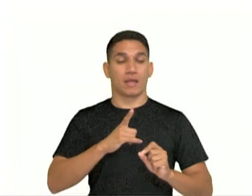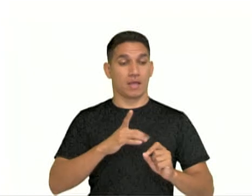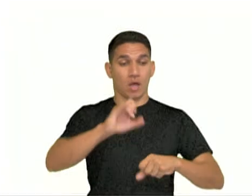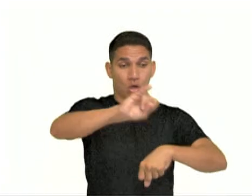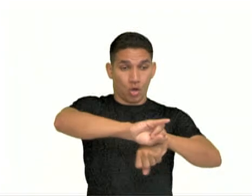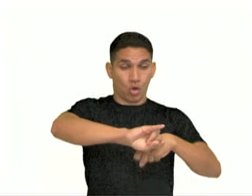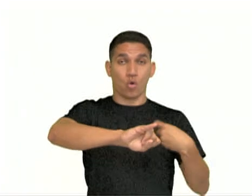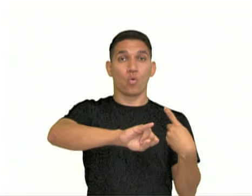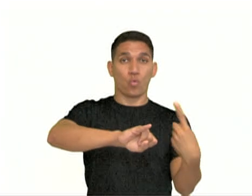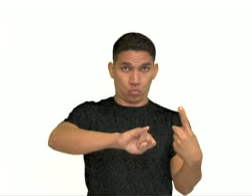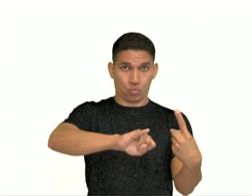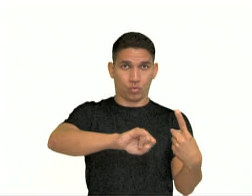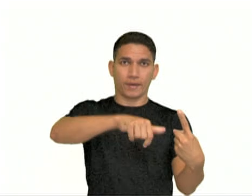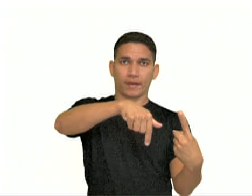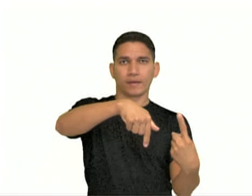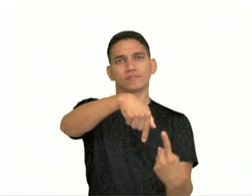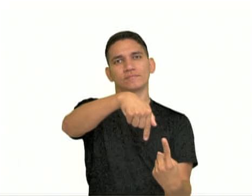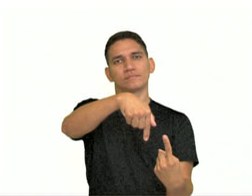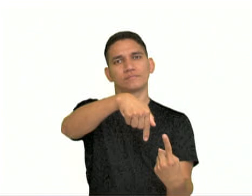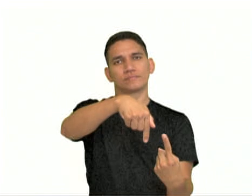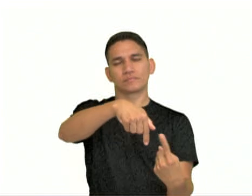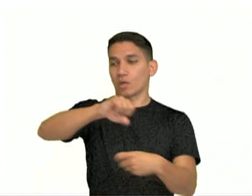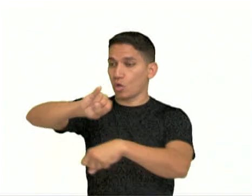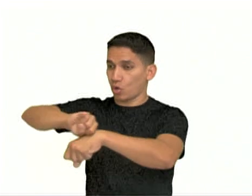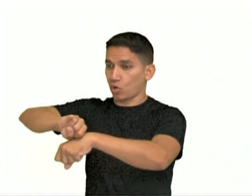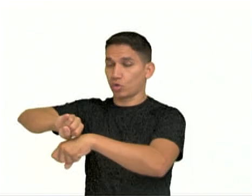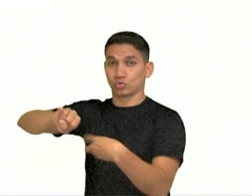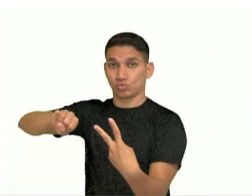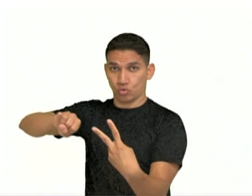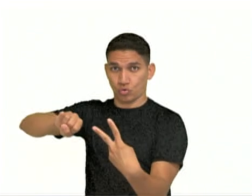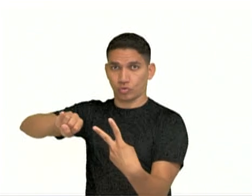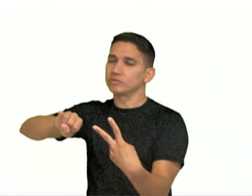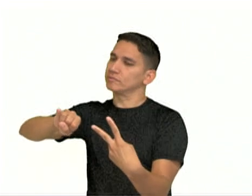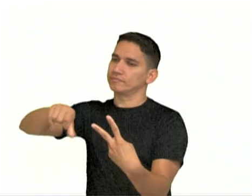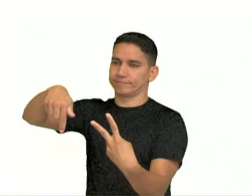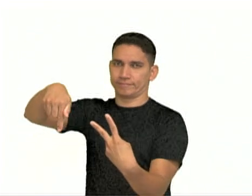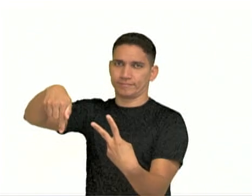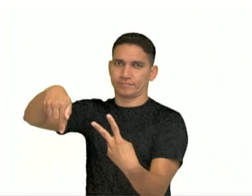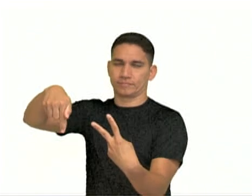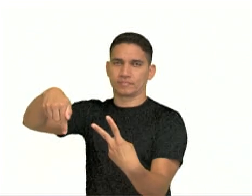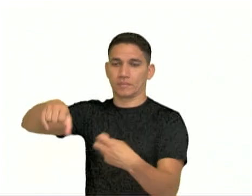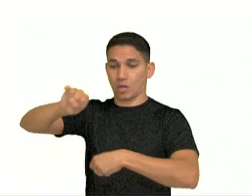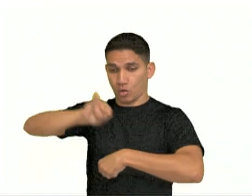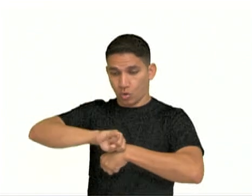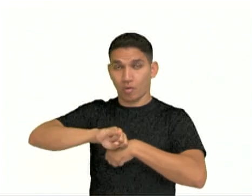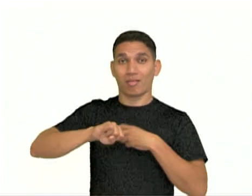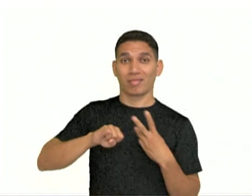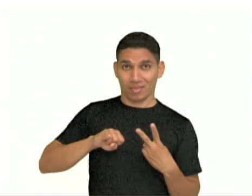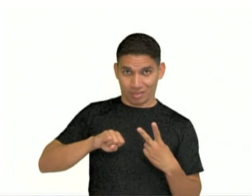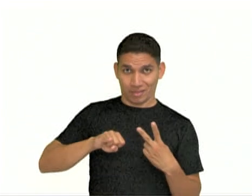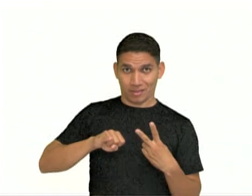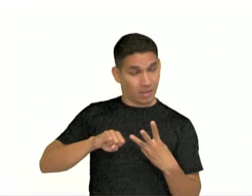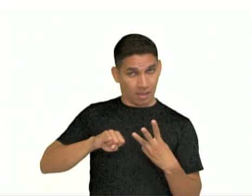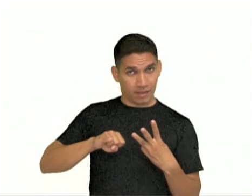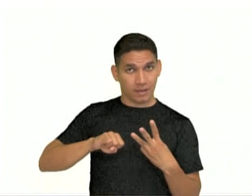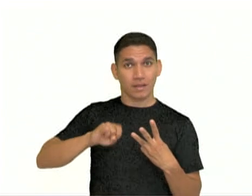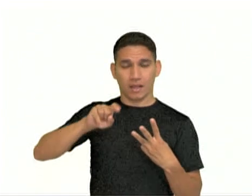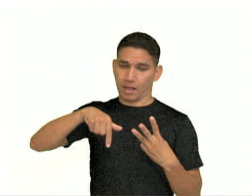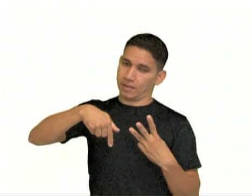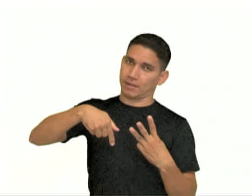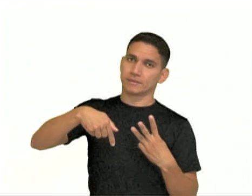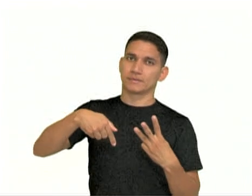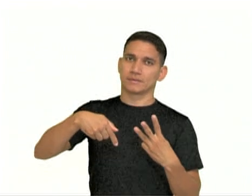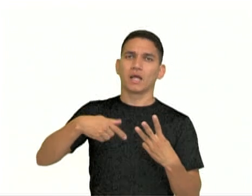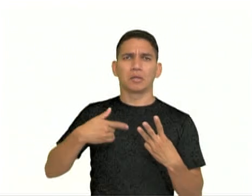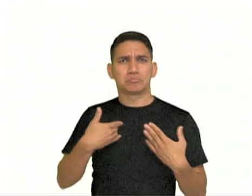uma quantidade de movimento Q1, um corpo 2, quantidade de movimento Q2, um corpo 3, uma quantidade de movimento Q3 e assim por diante.